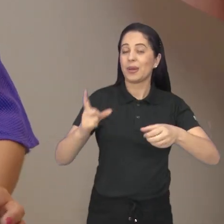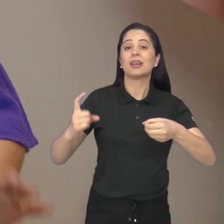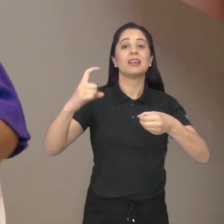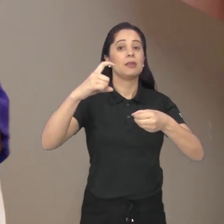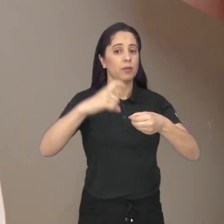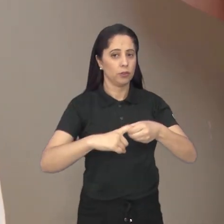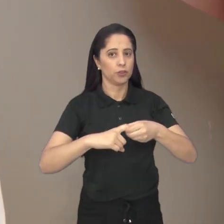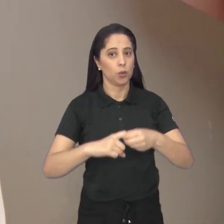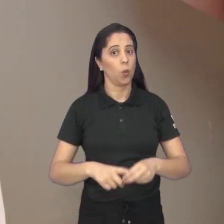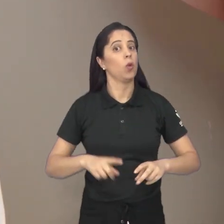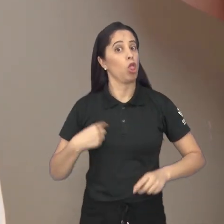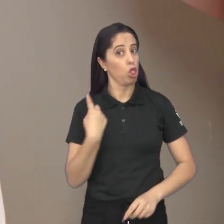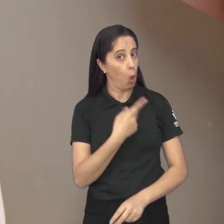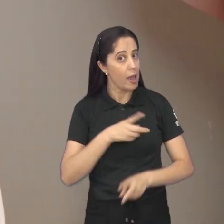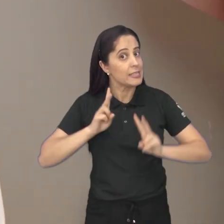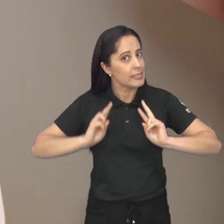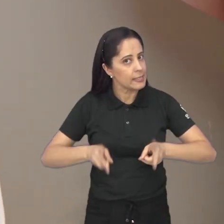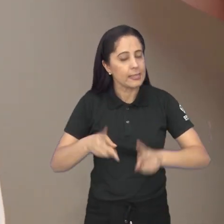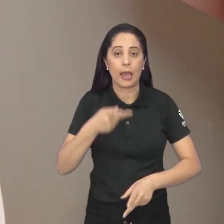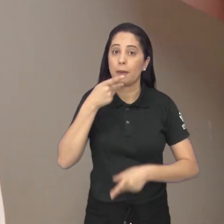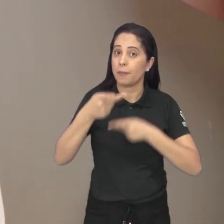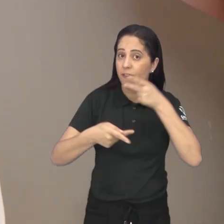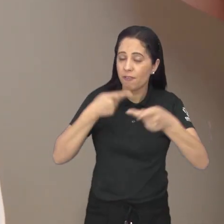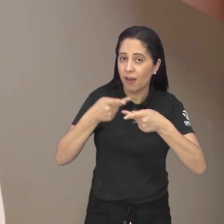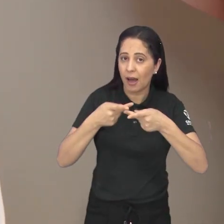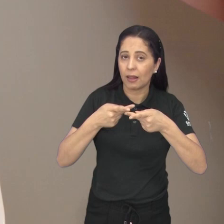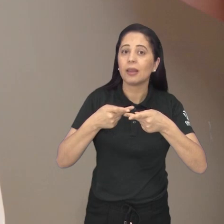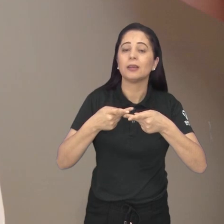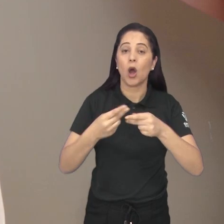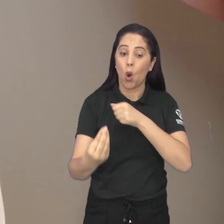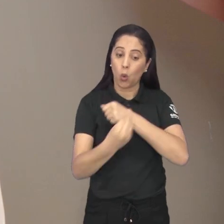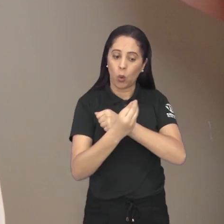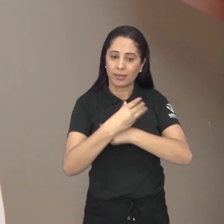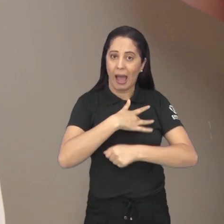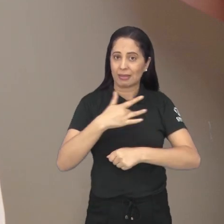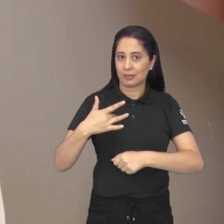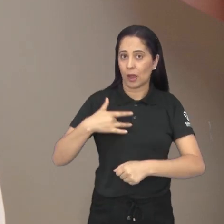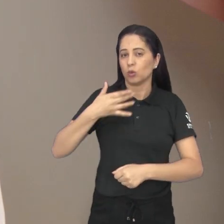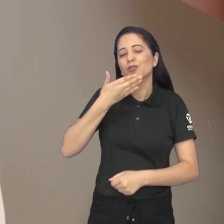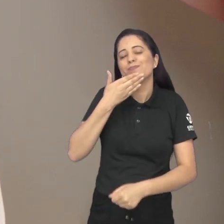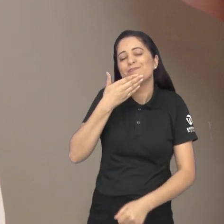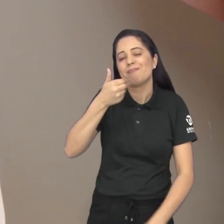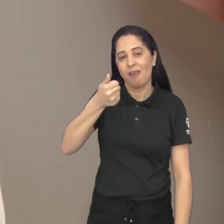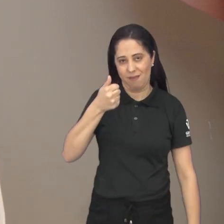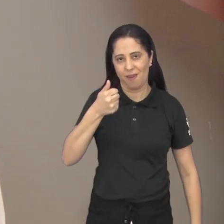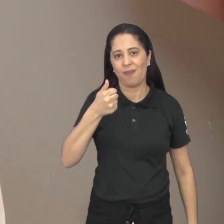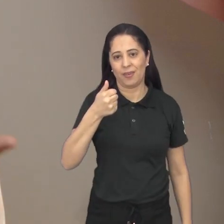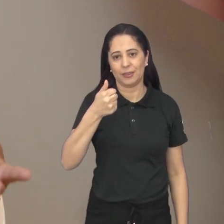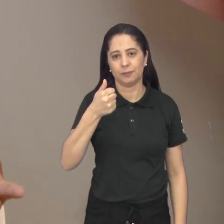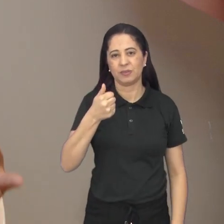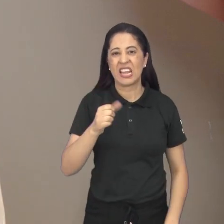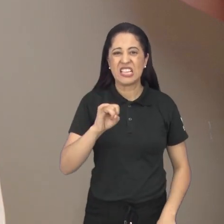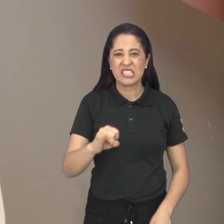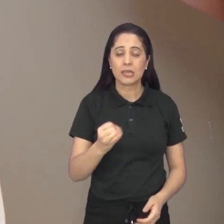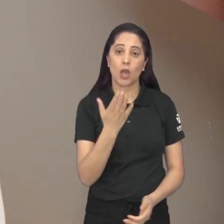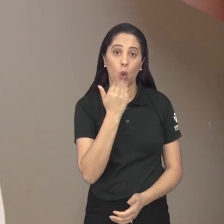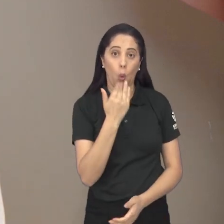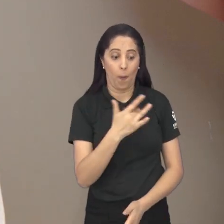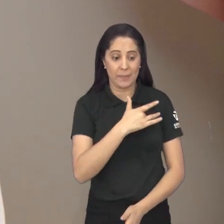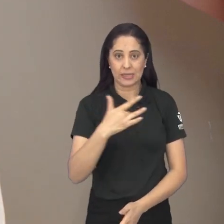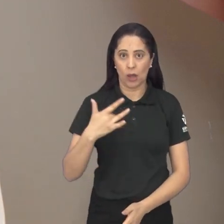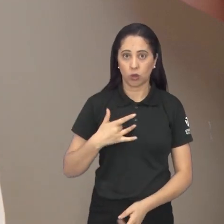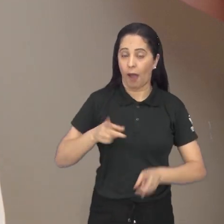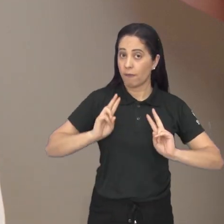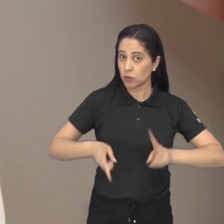estamos de volta. A gente sempre fala no De Bem com Você que prevenir é muito melhor do que remediar. Quando a gente se alimenta de maneira